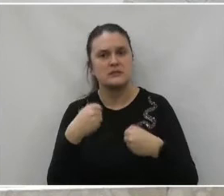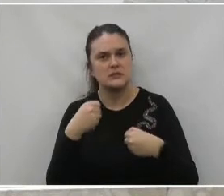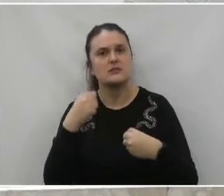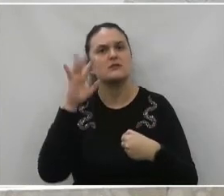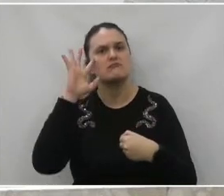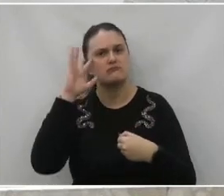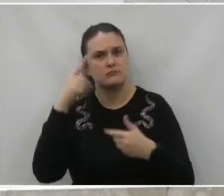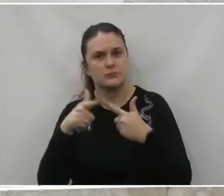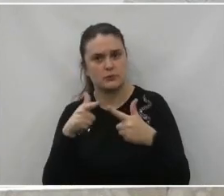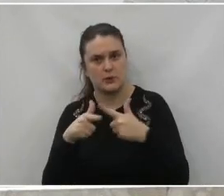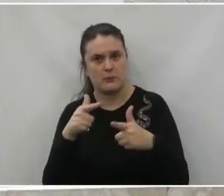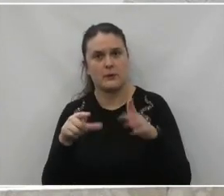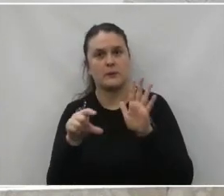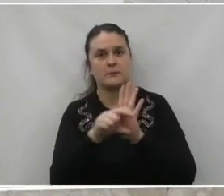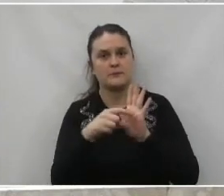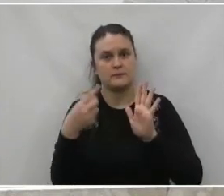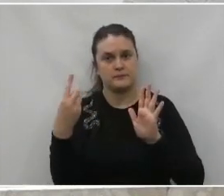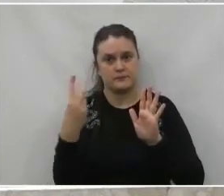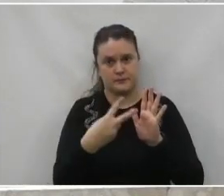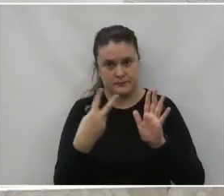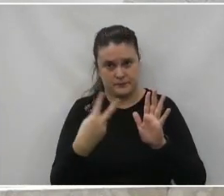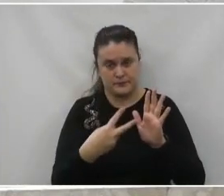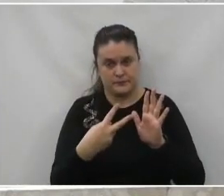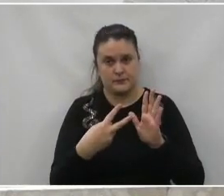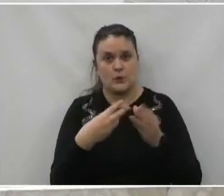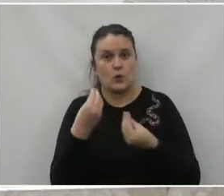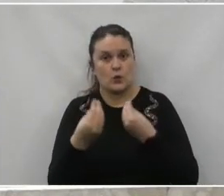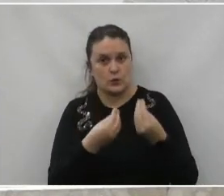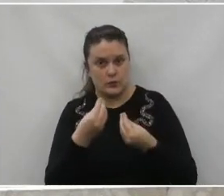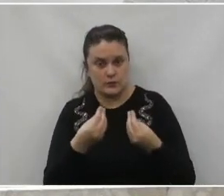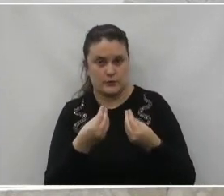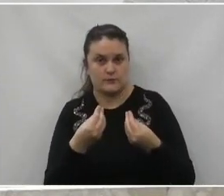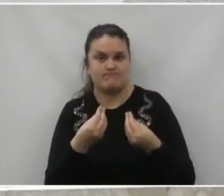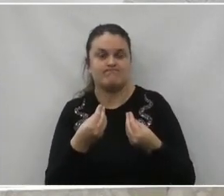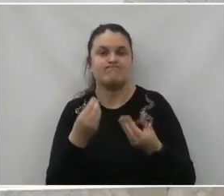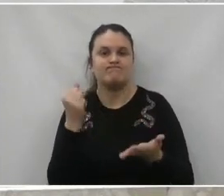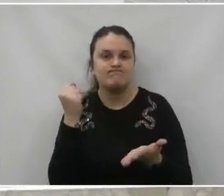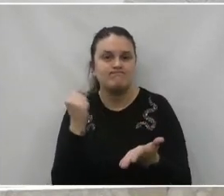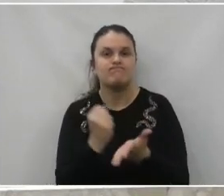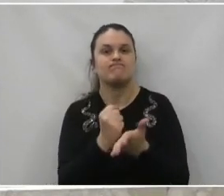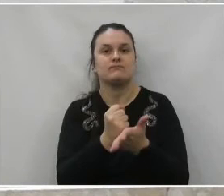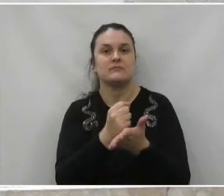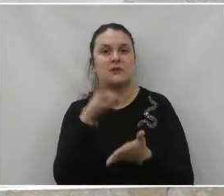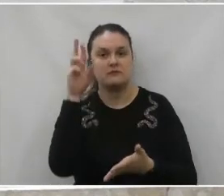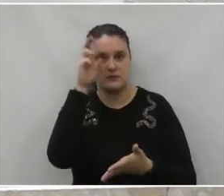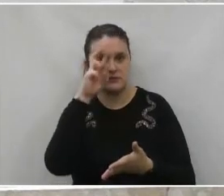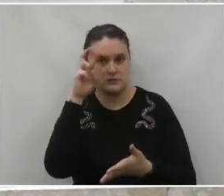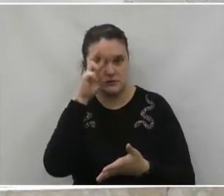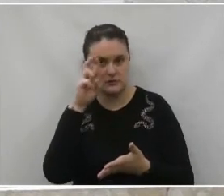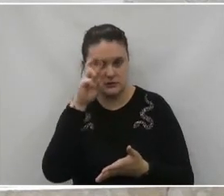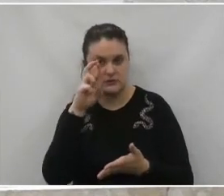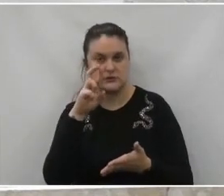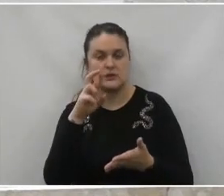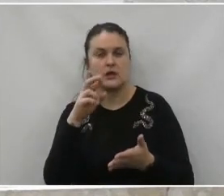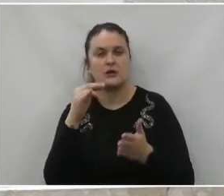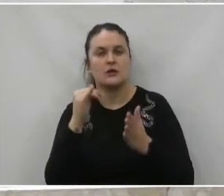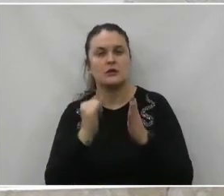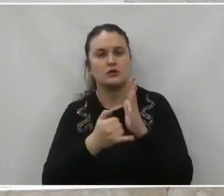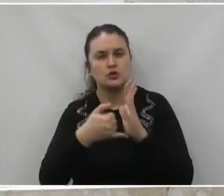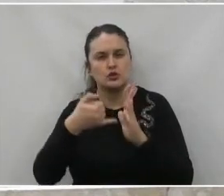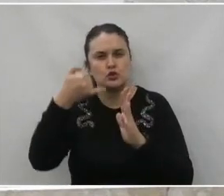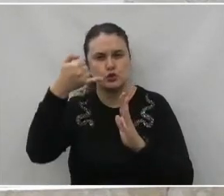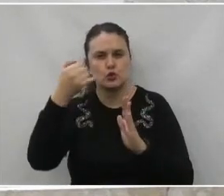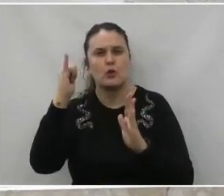providências. Parágrafo 2º. Como condição de validade, a fiscalização de tributos e postura do